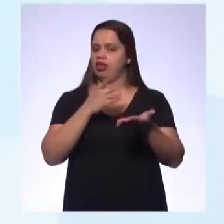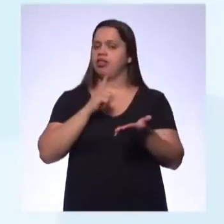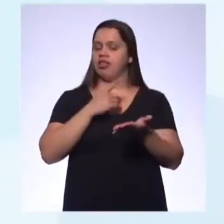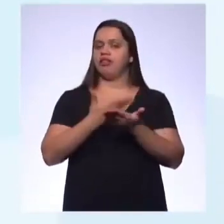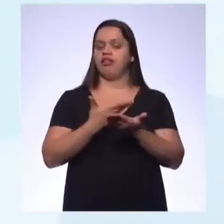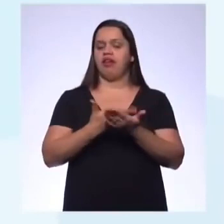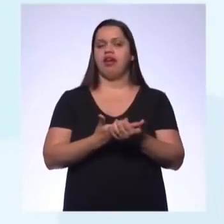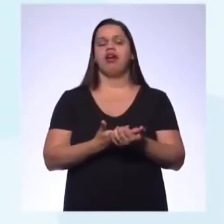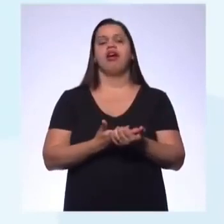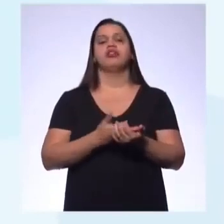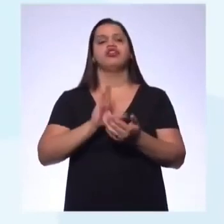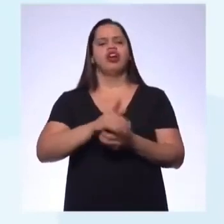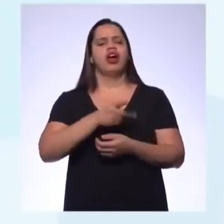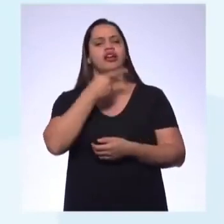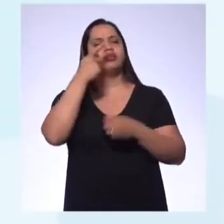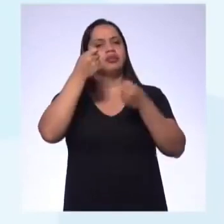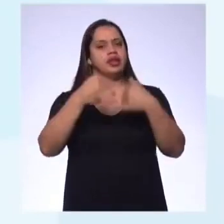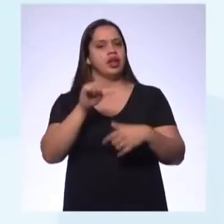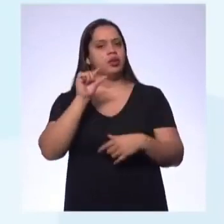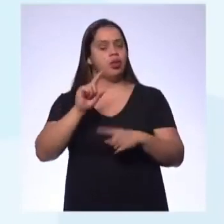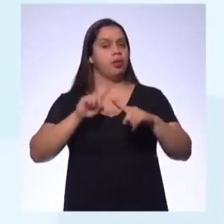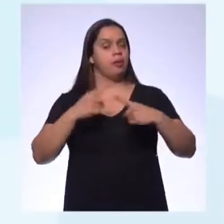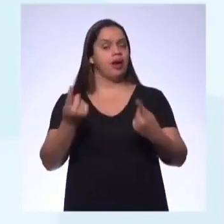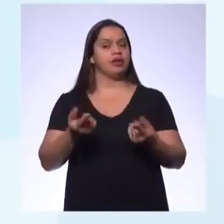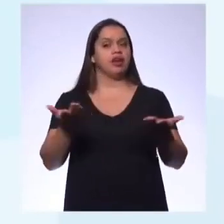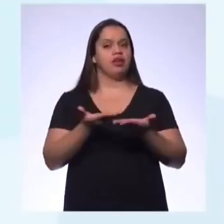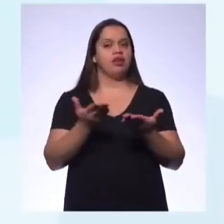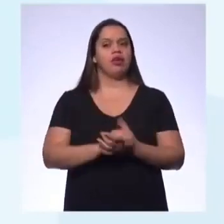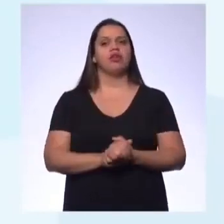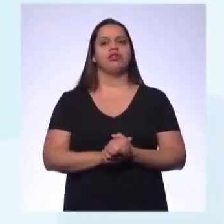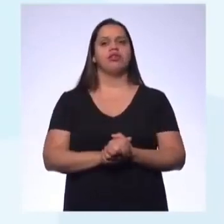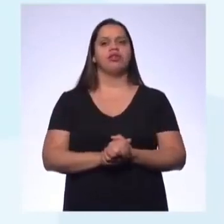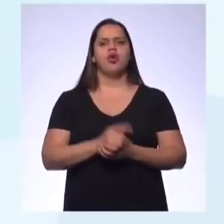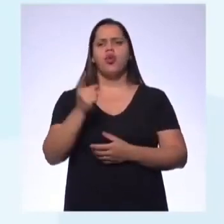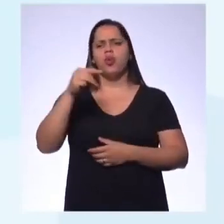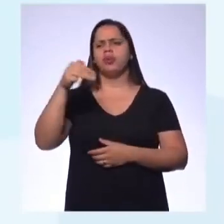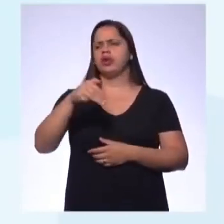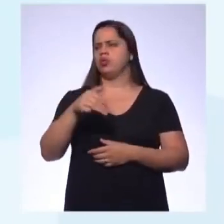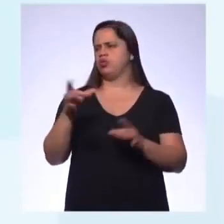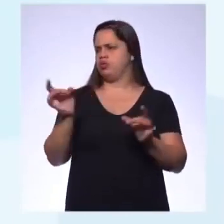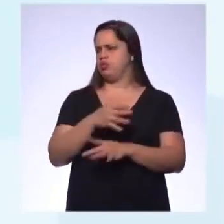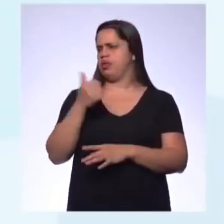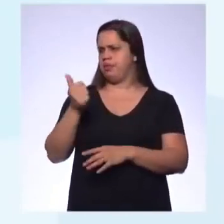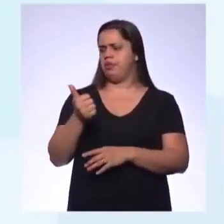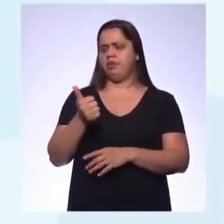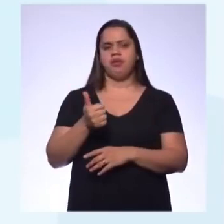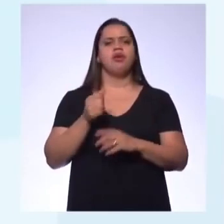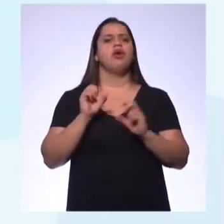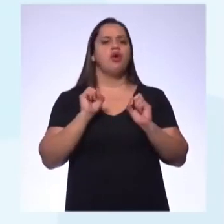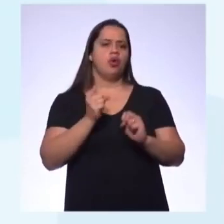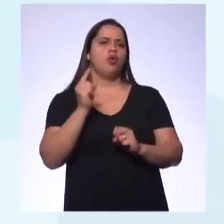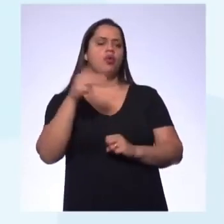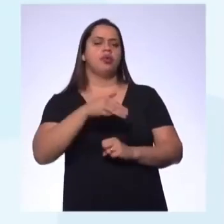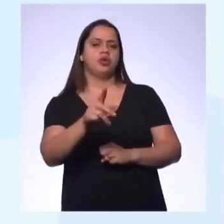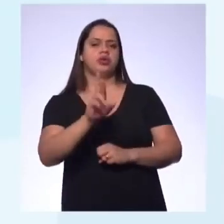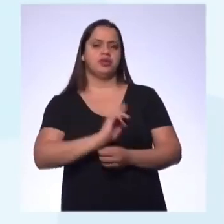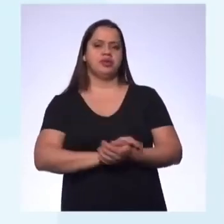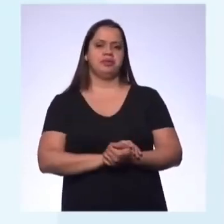aula, falei um pouquinho, mas eu vou te dar aí, eu acho que 1 minuto é o suficiente. Né? Vamos dar 1 minutinho para